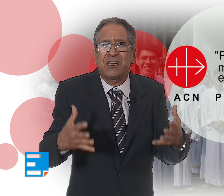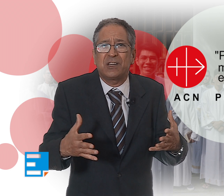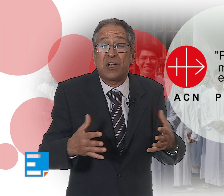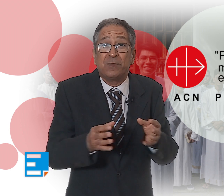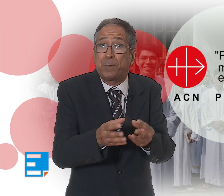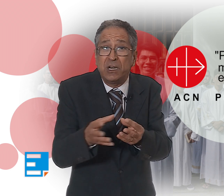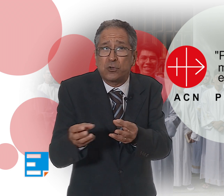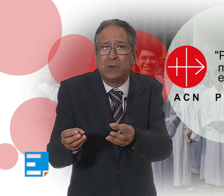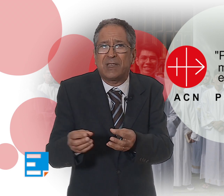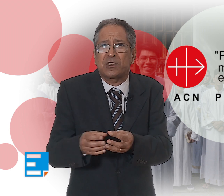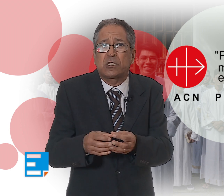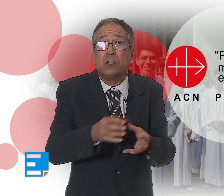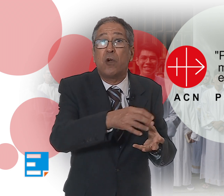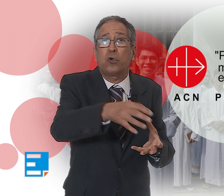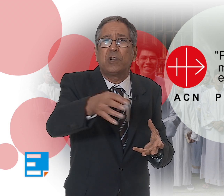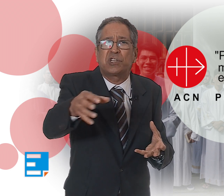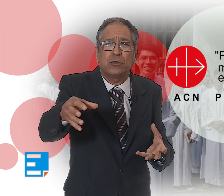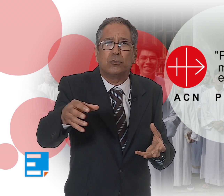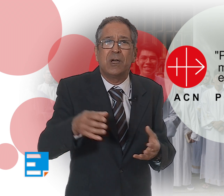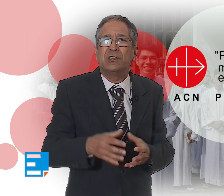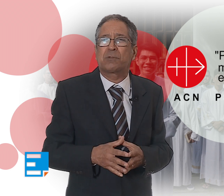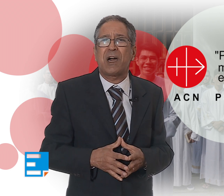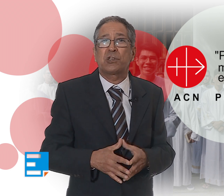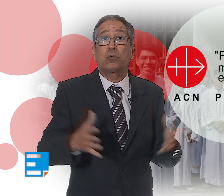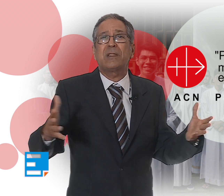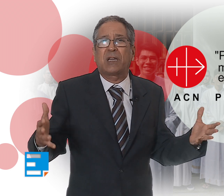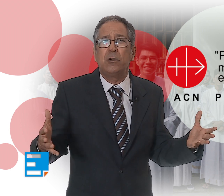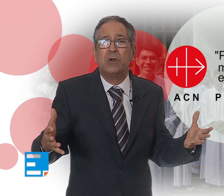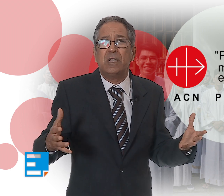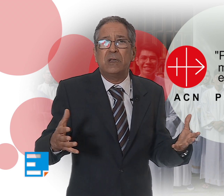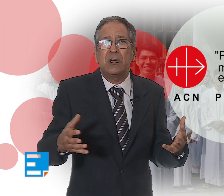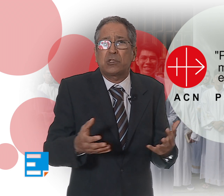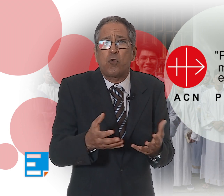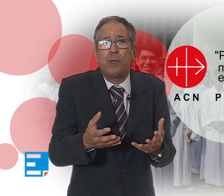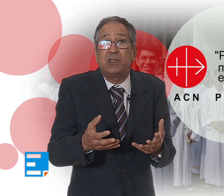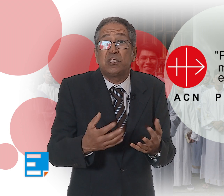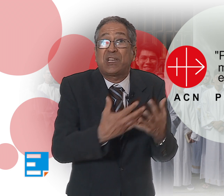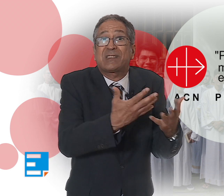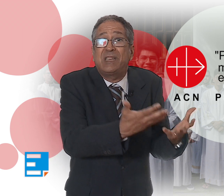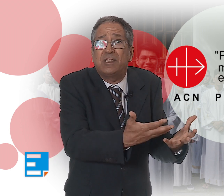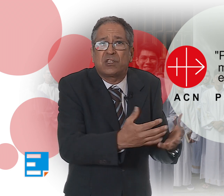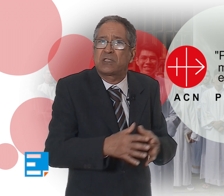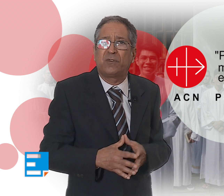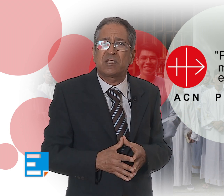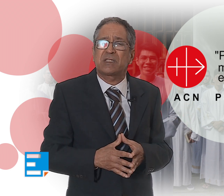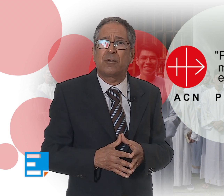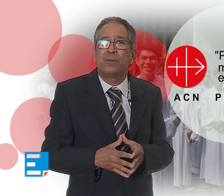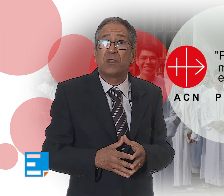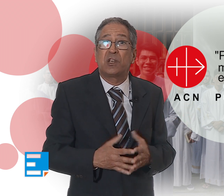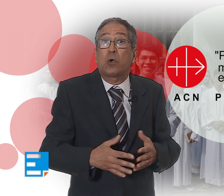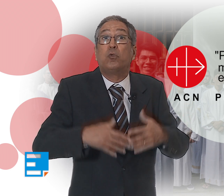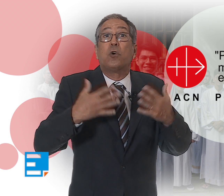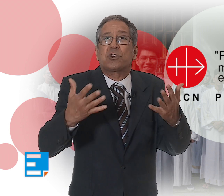e dezenas de pequenas comunidades que foram nascendo nas margens do grande rio e que estão como que esquecidas da